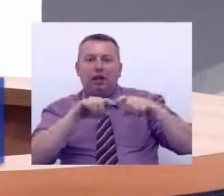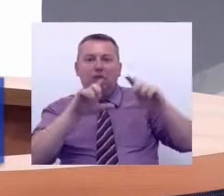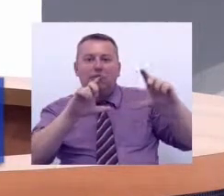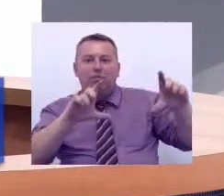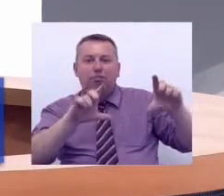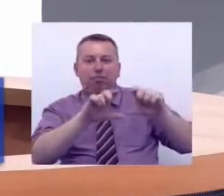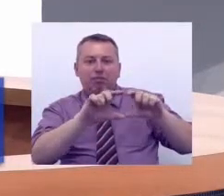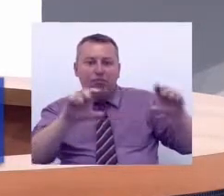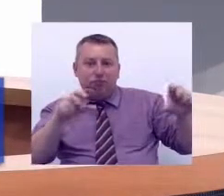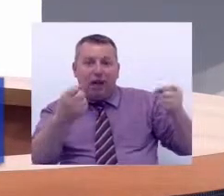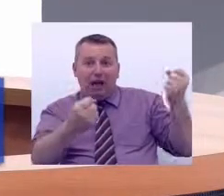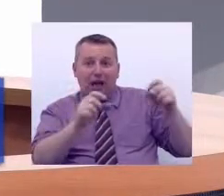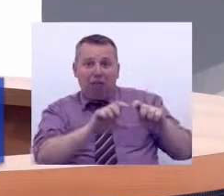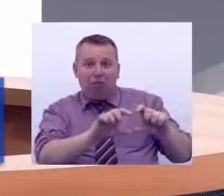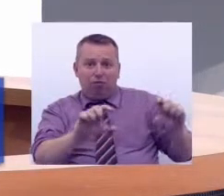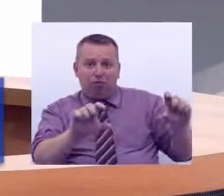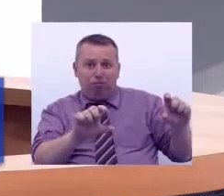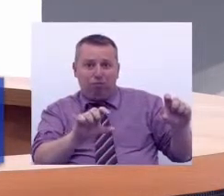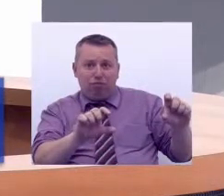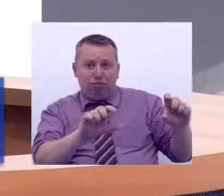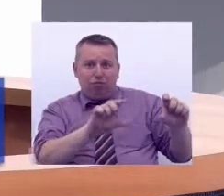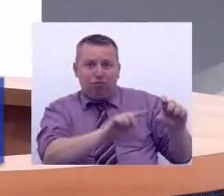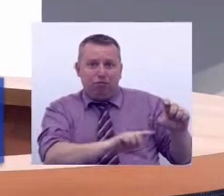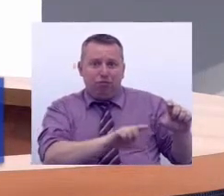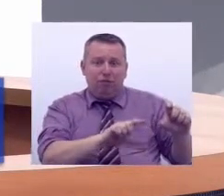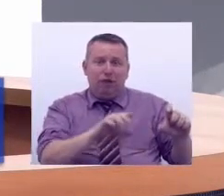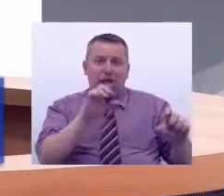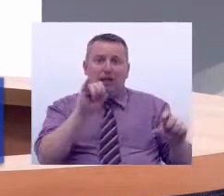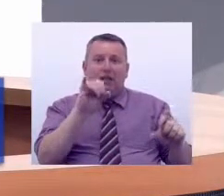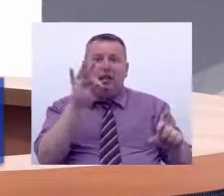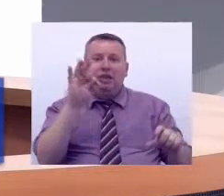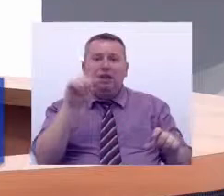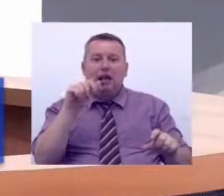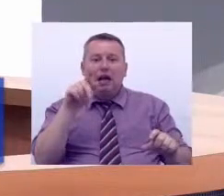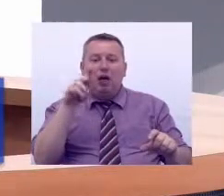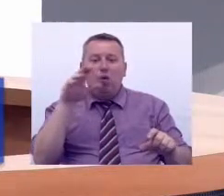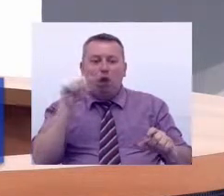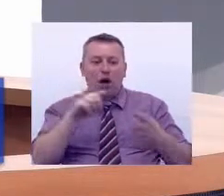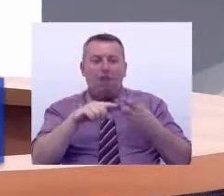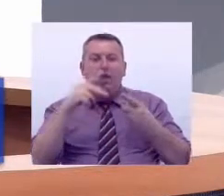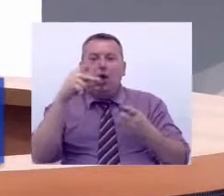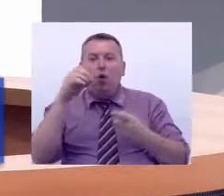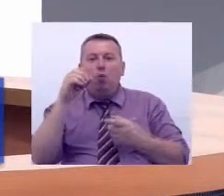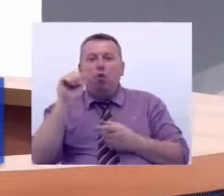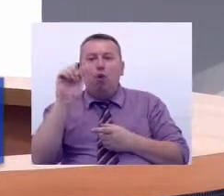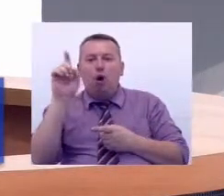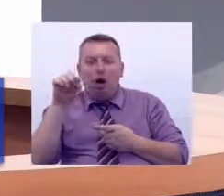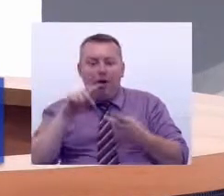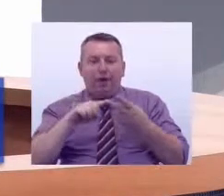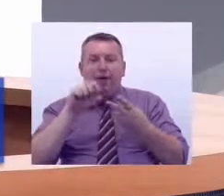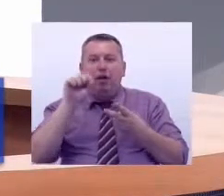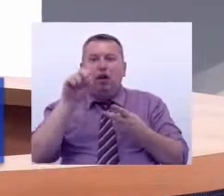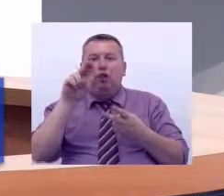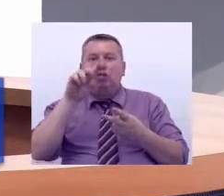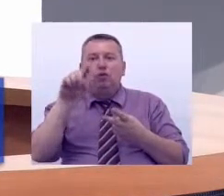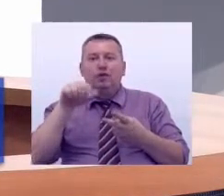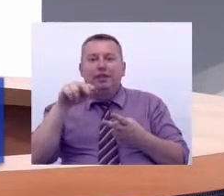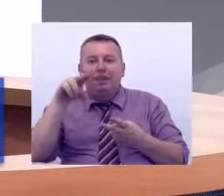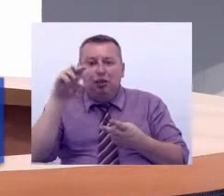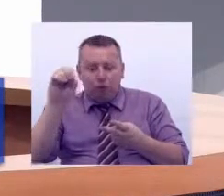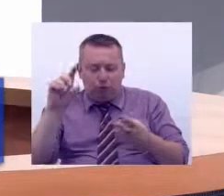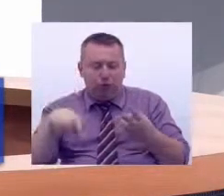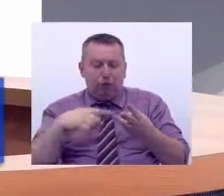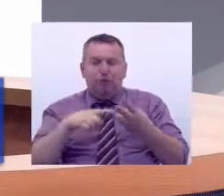automóveis estacionados. Então, vi placa ali de Itaquá, vi placa de Poá, vi placa de Suzano, né?